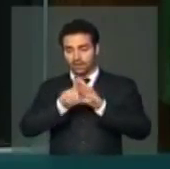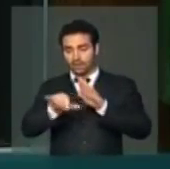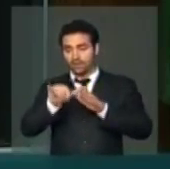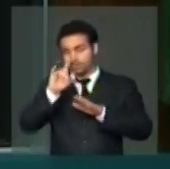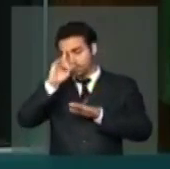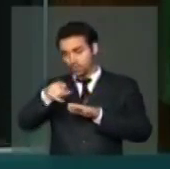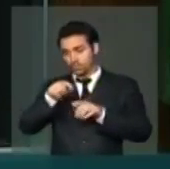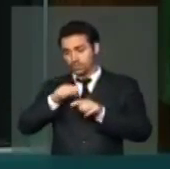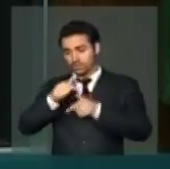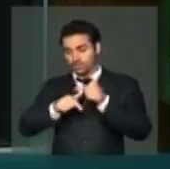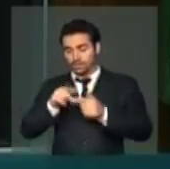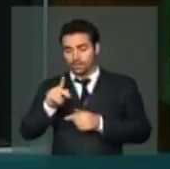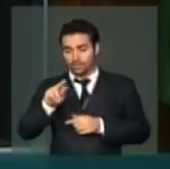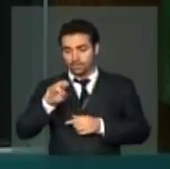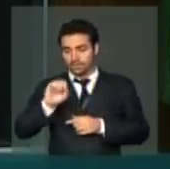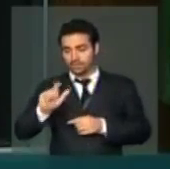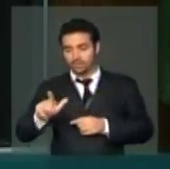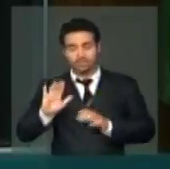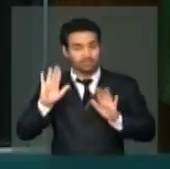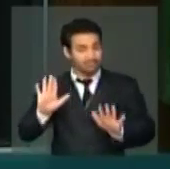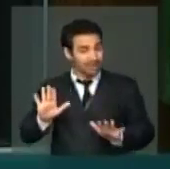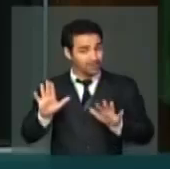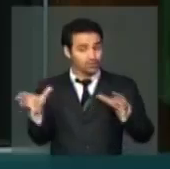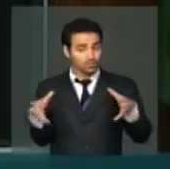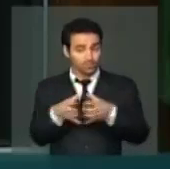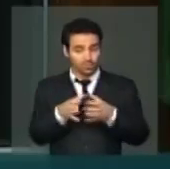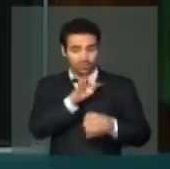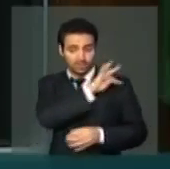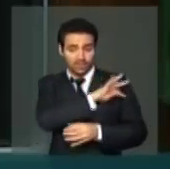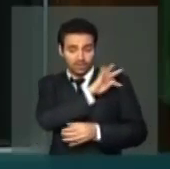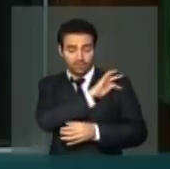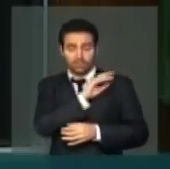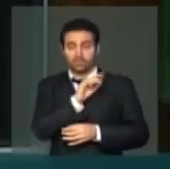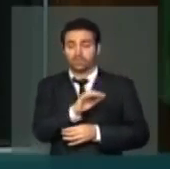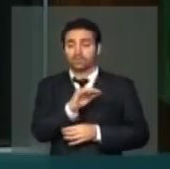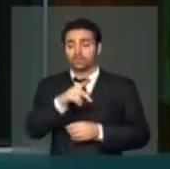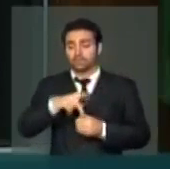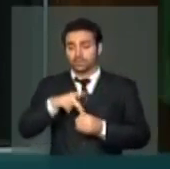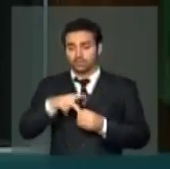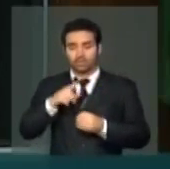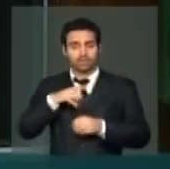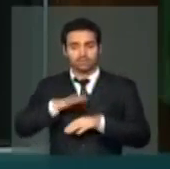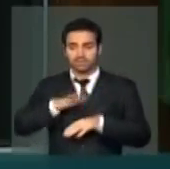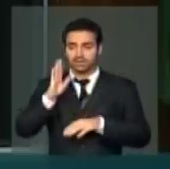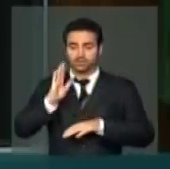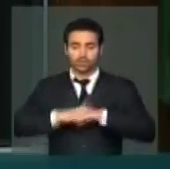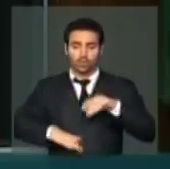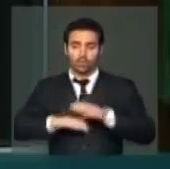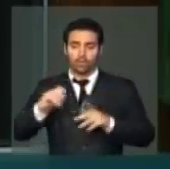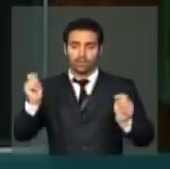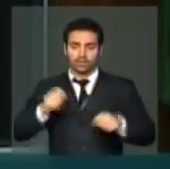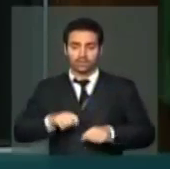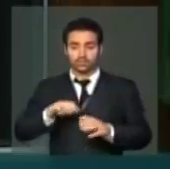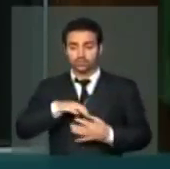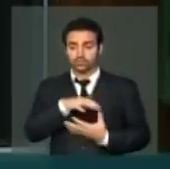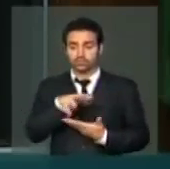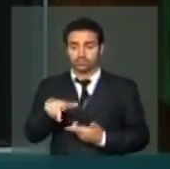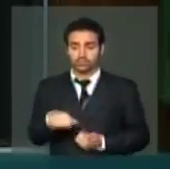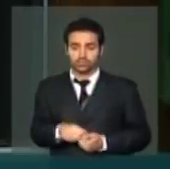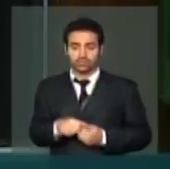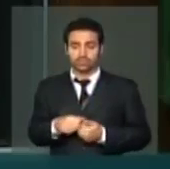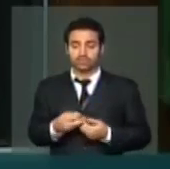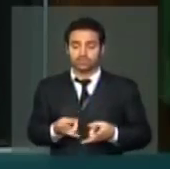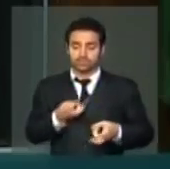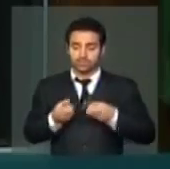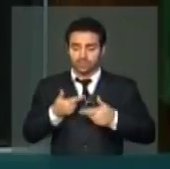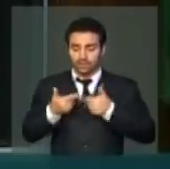pré-sal. Mas o corpo técnico da Petrobras é considerado o mais competente no mundo para a exploração de águas